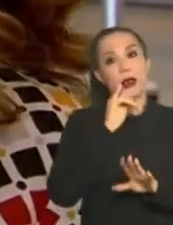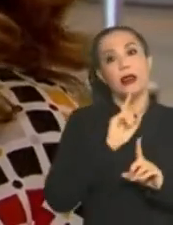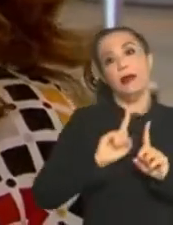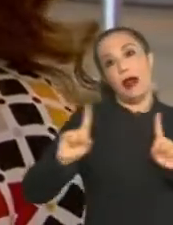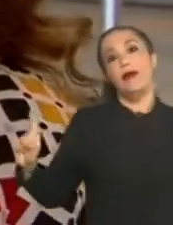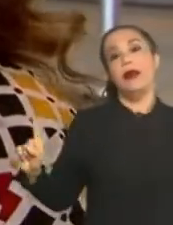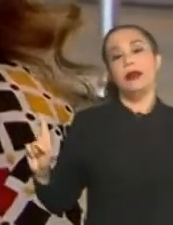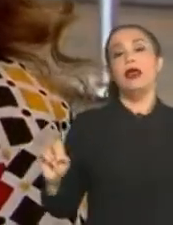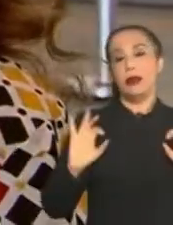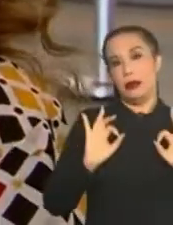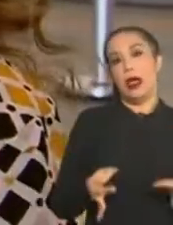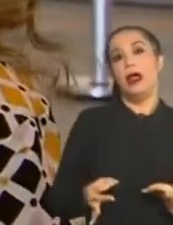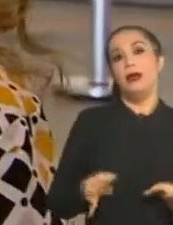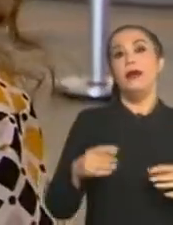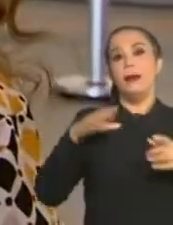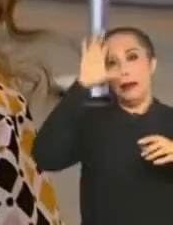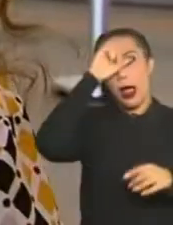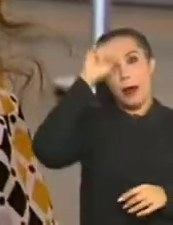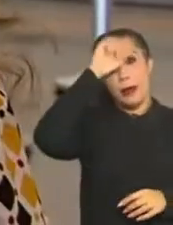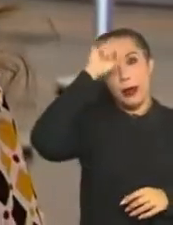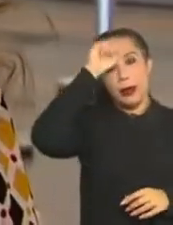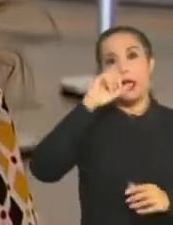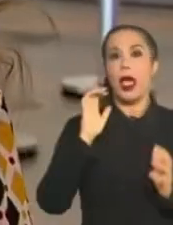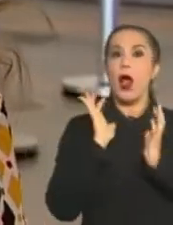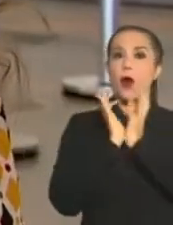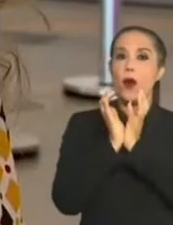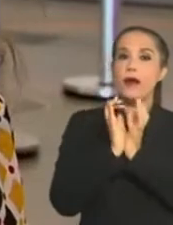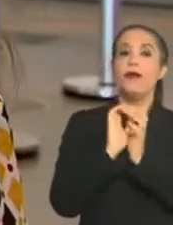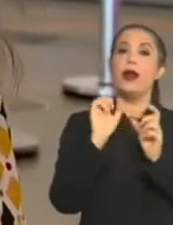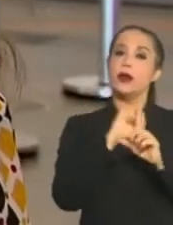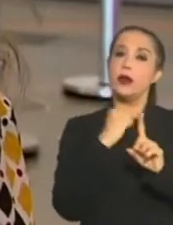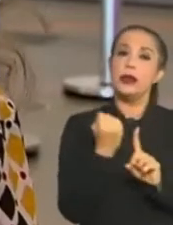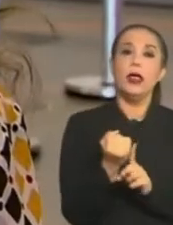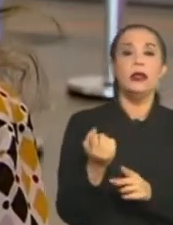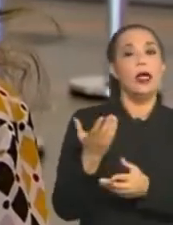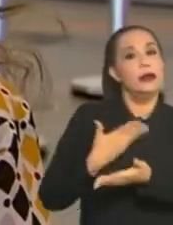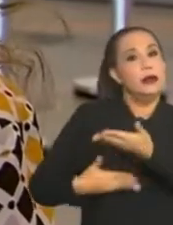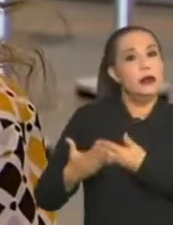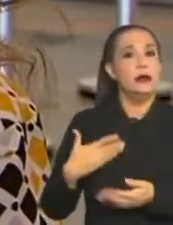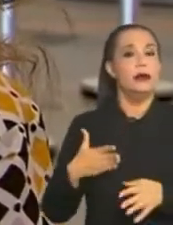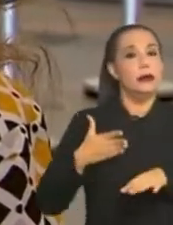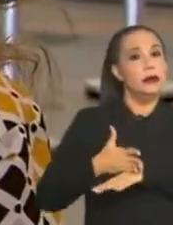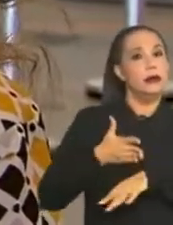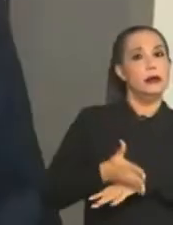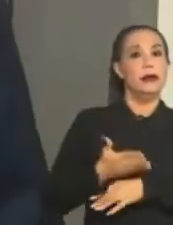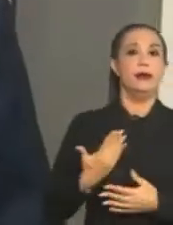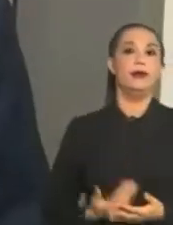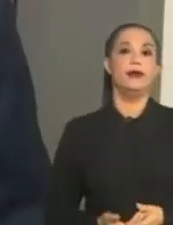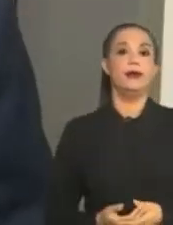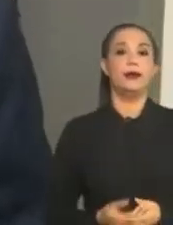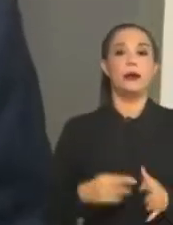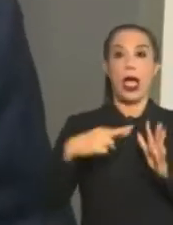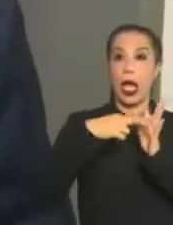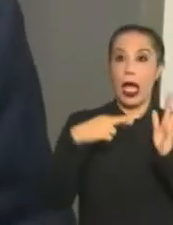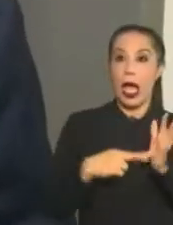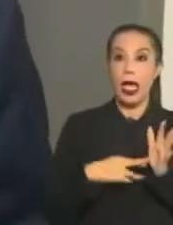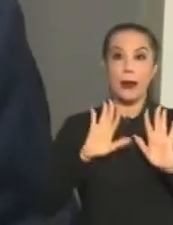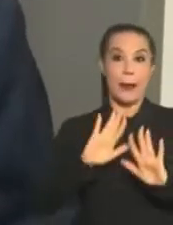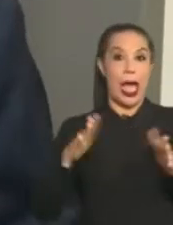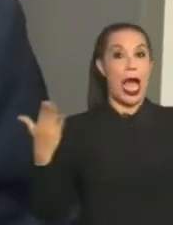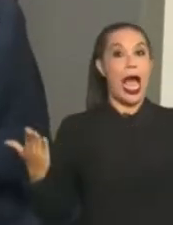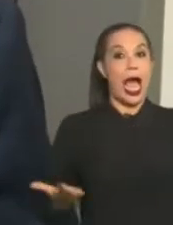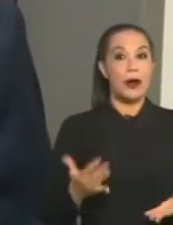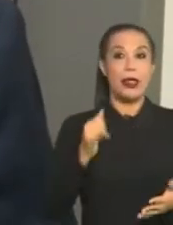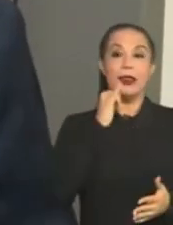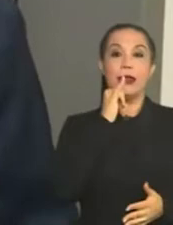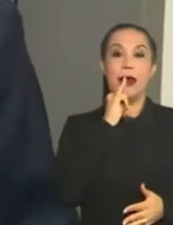mesmo afastada para ela aprender a conviver com as pessoas para ela voltar a frequentar os voos. A medida ela simplificou